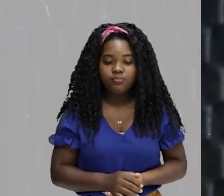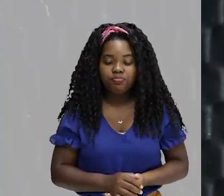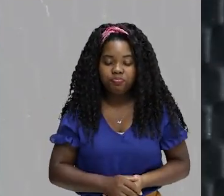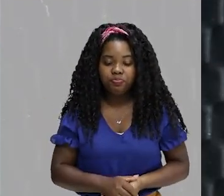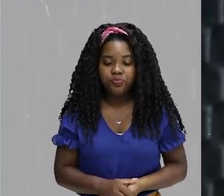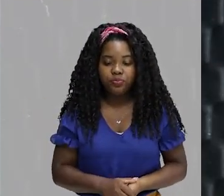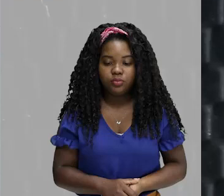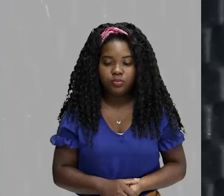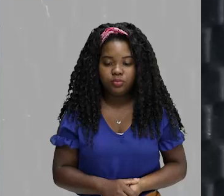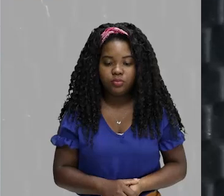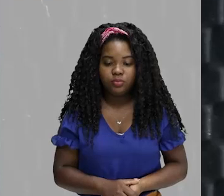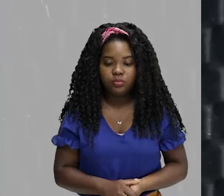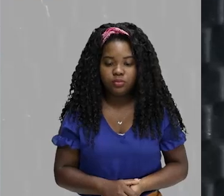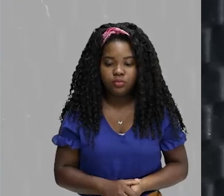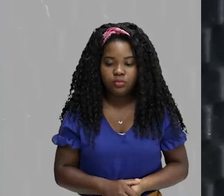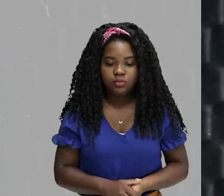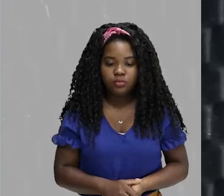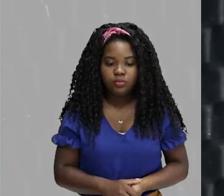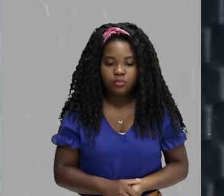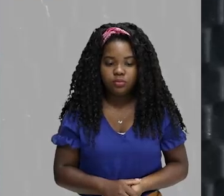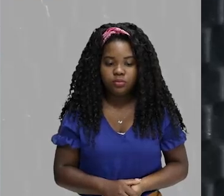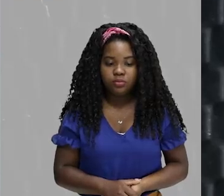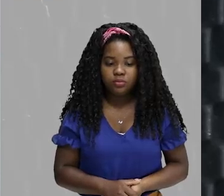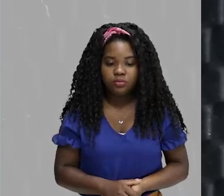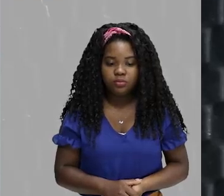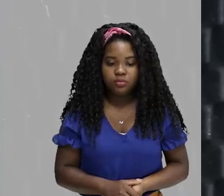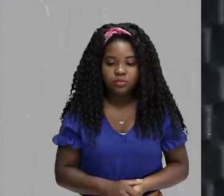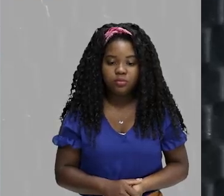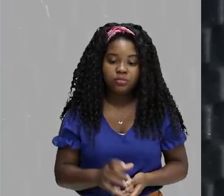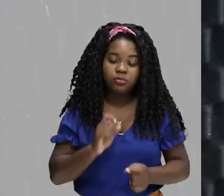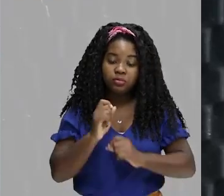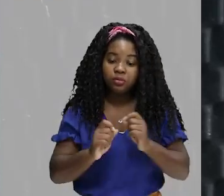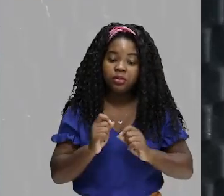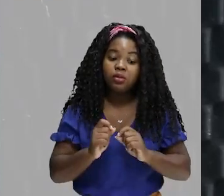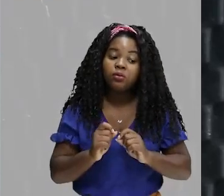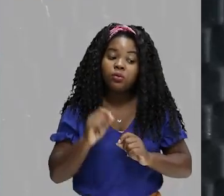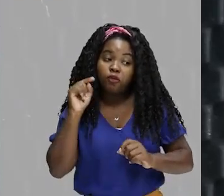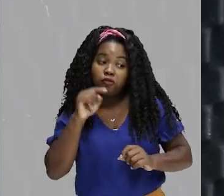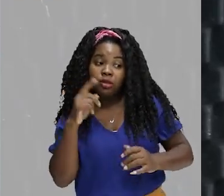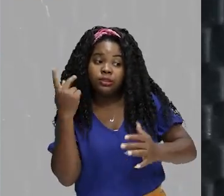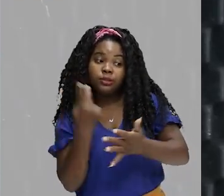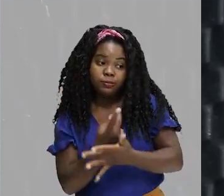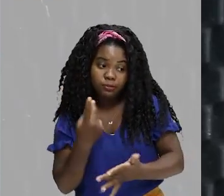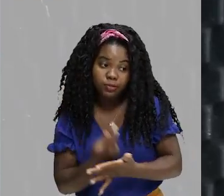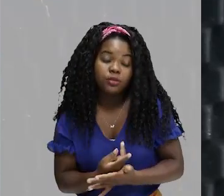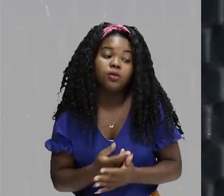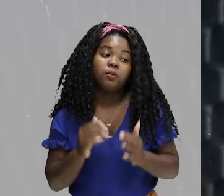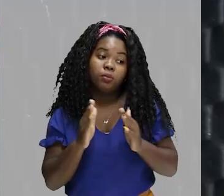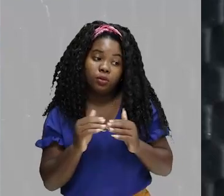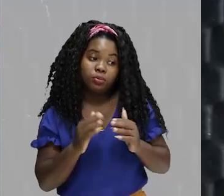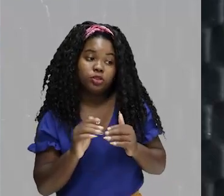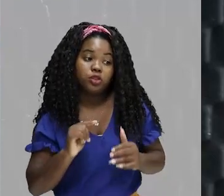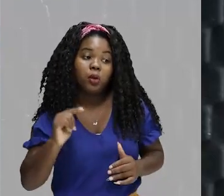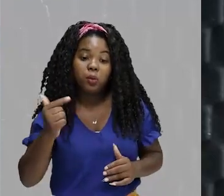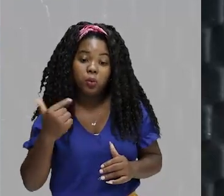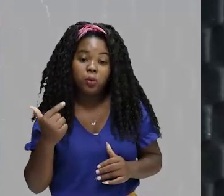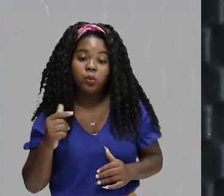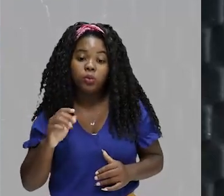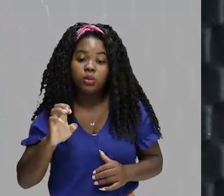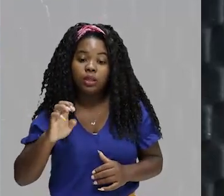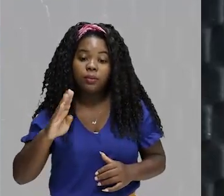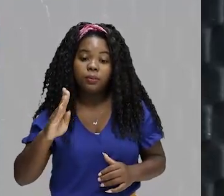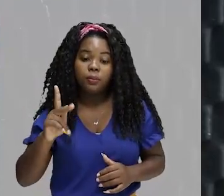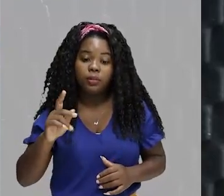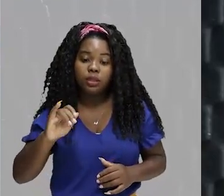pedir outra hipoteca ao banco. Então, creio que você tenha cometido um erro, tá? Por pedir outra hipoteca ao